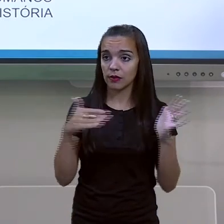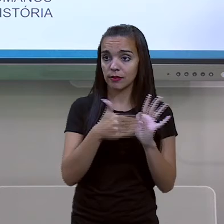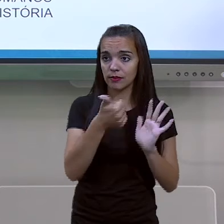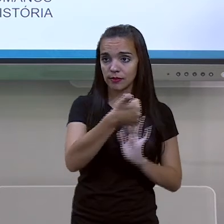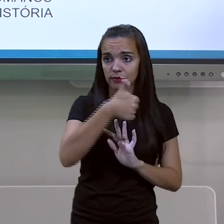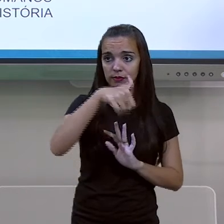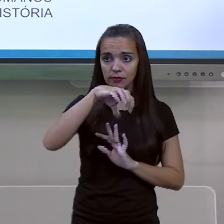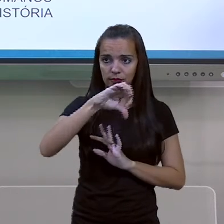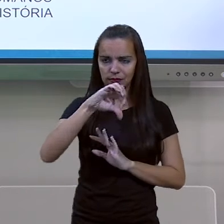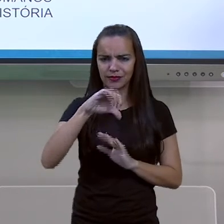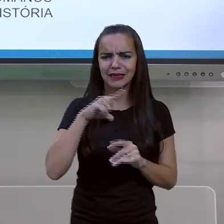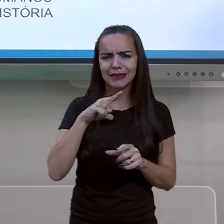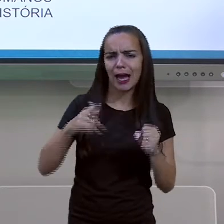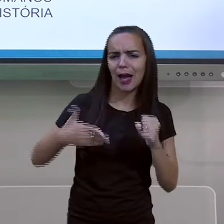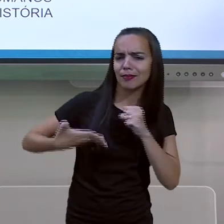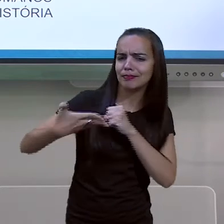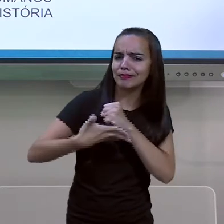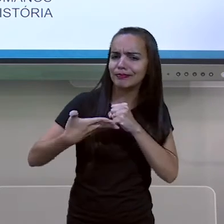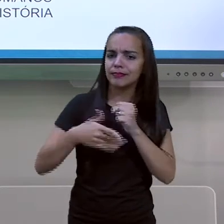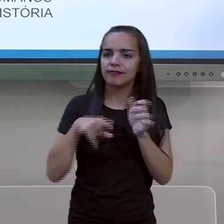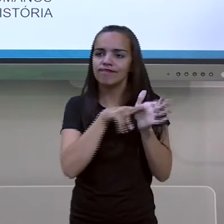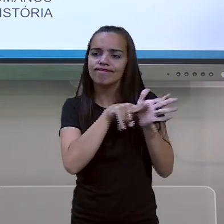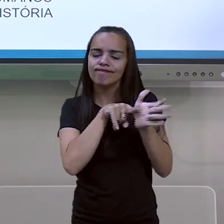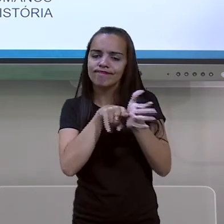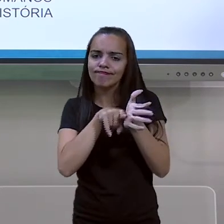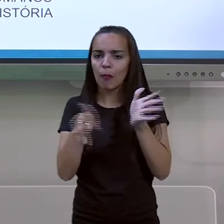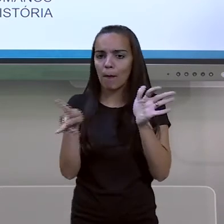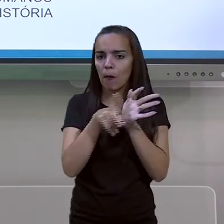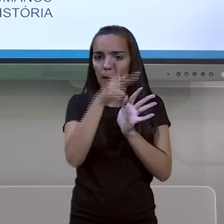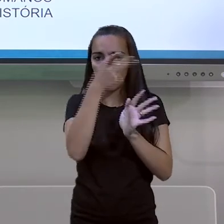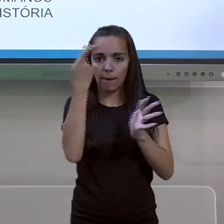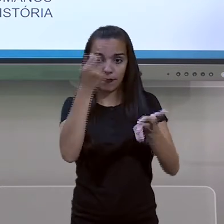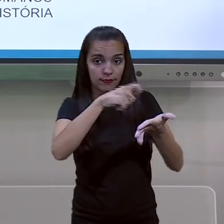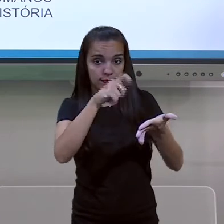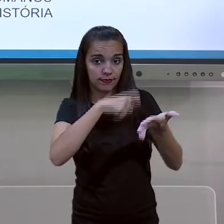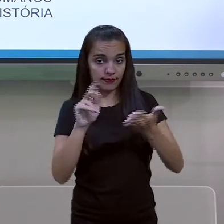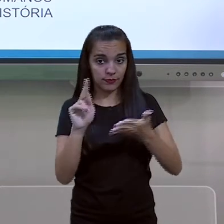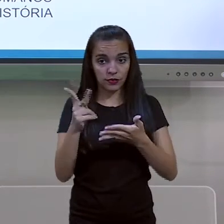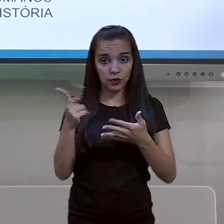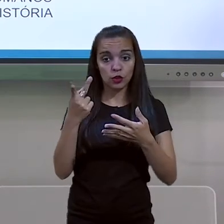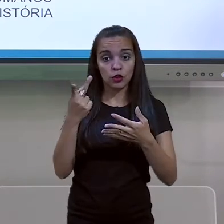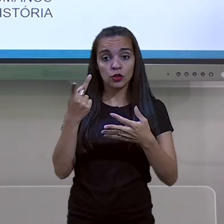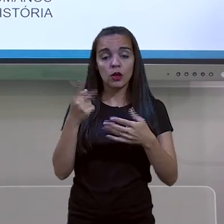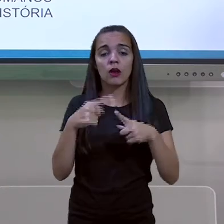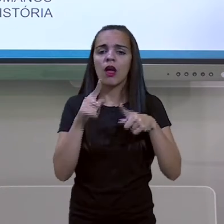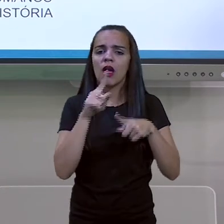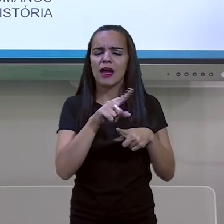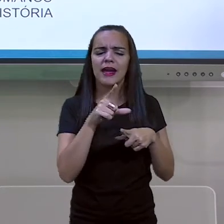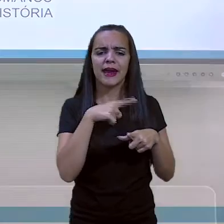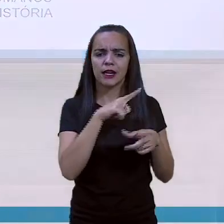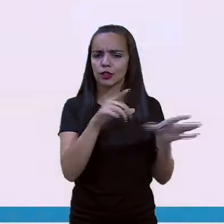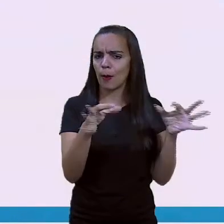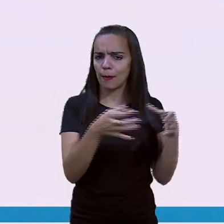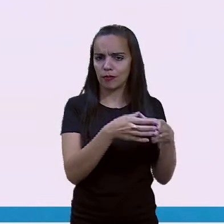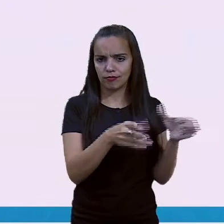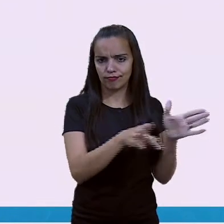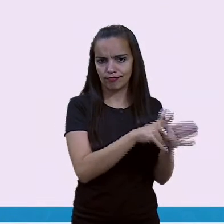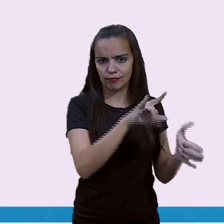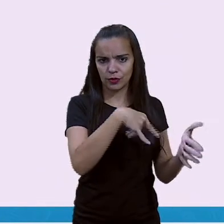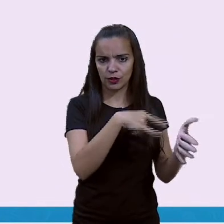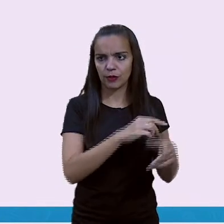a base de pesquisa dos historiadores eram esses documentos escritos. Após